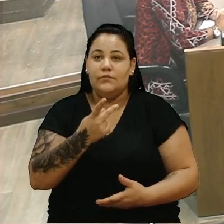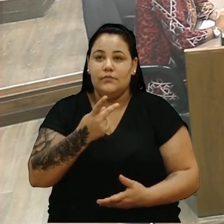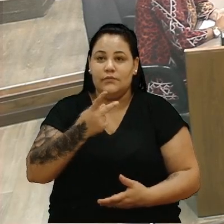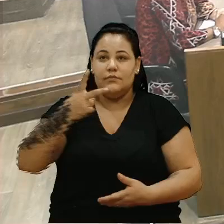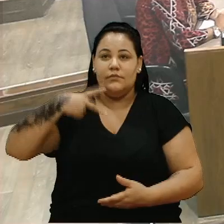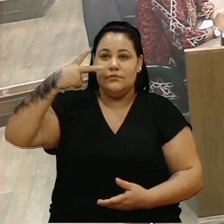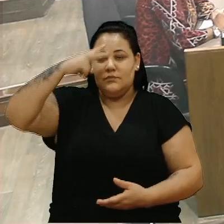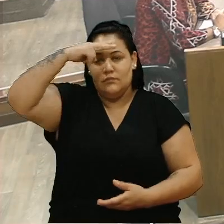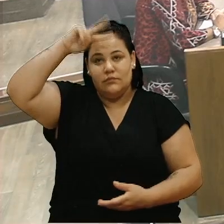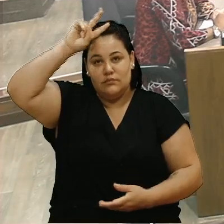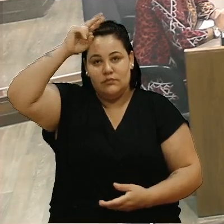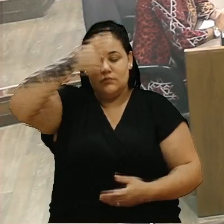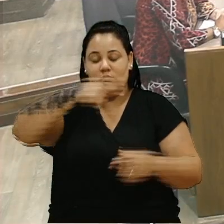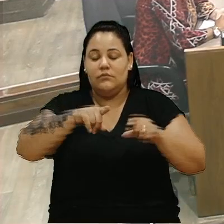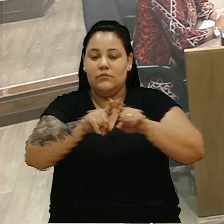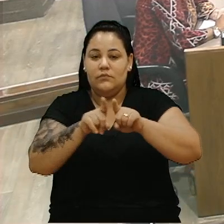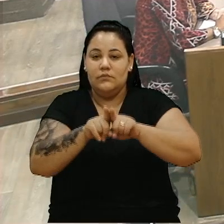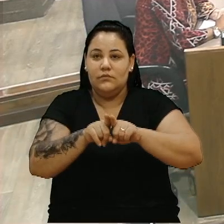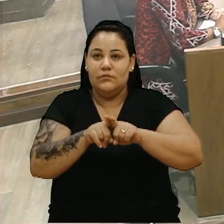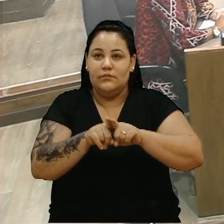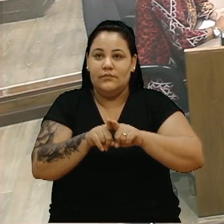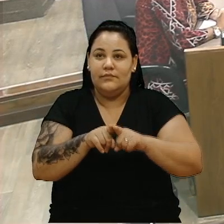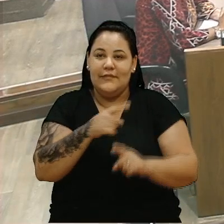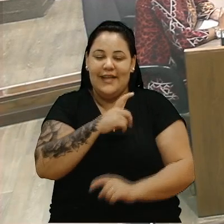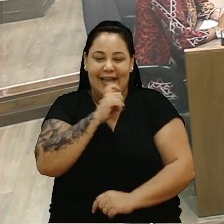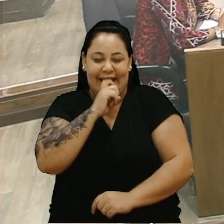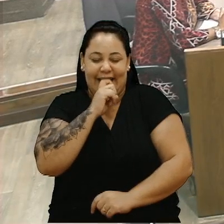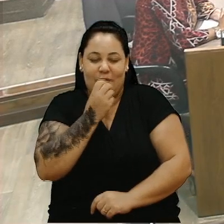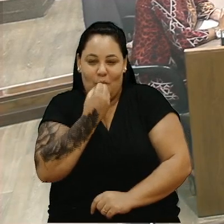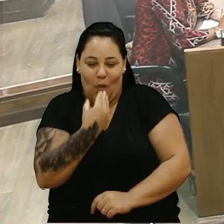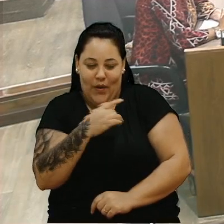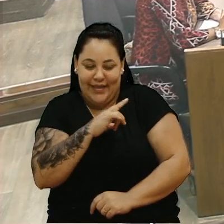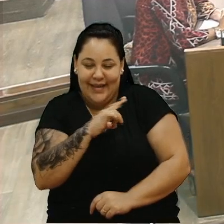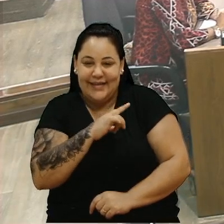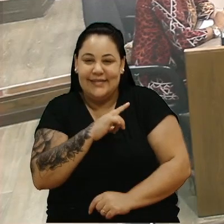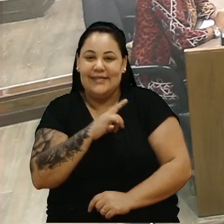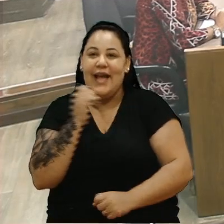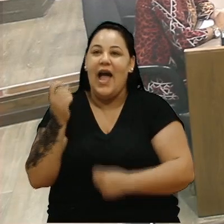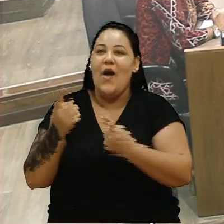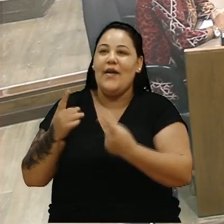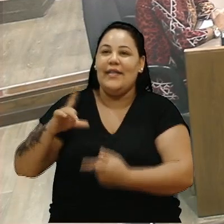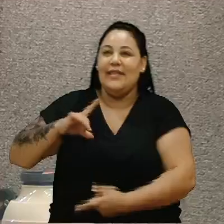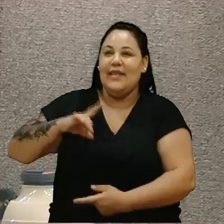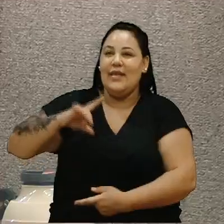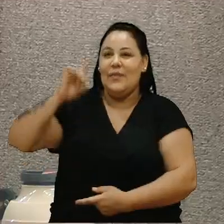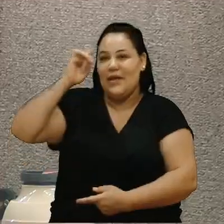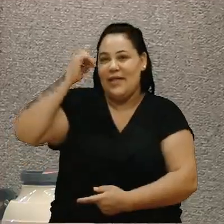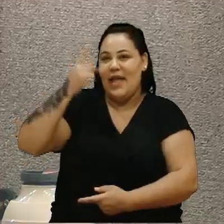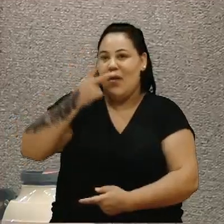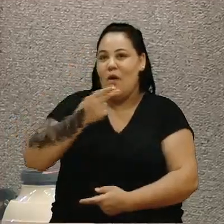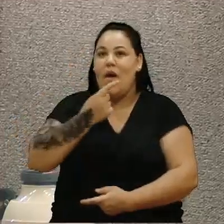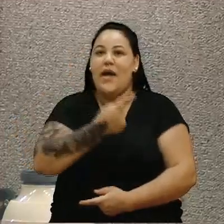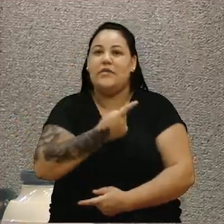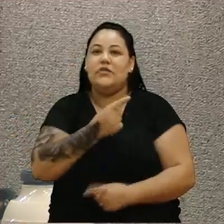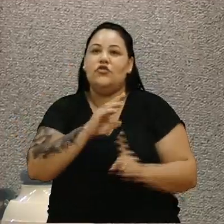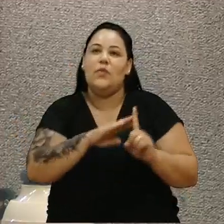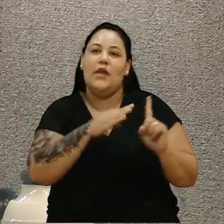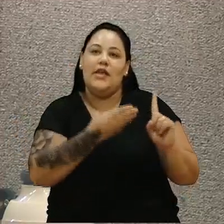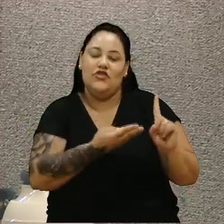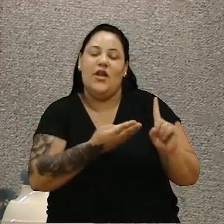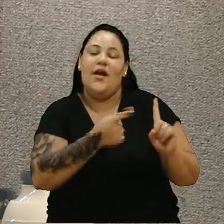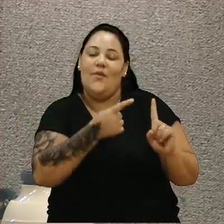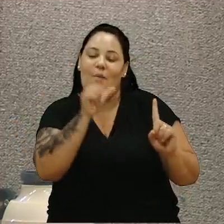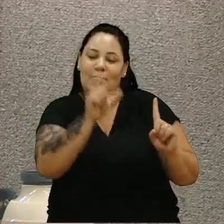que essa invejinha boa que a gente tem, né, quando alguém tem uma ideia como essa, de homenagear uma pessoa tão importante para a